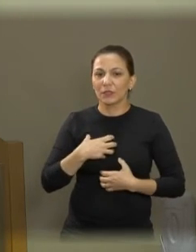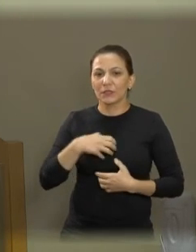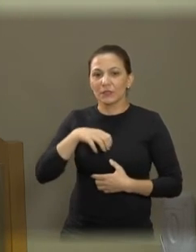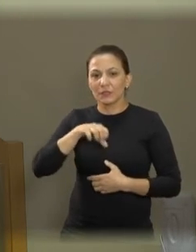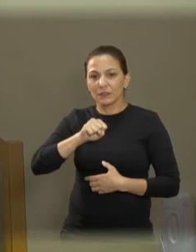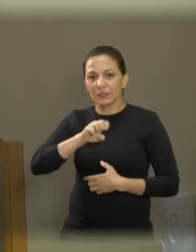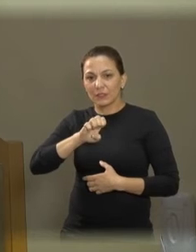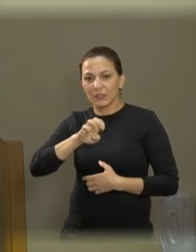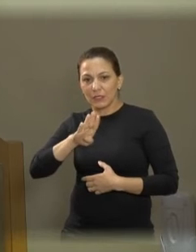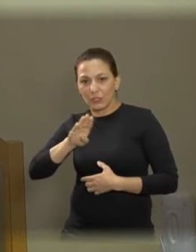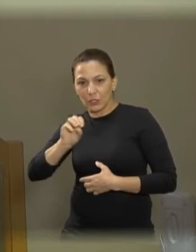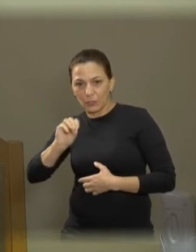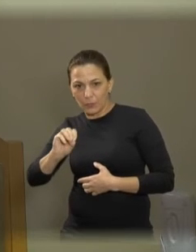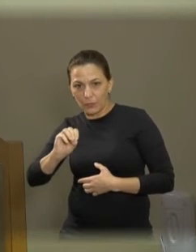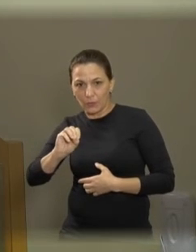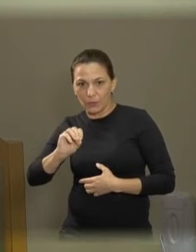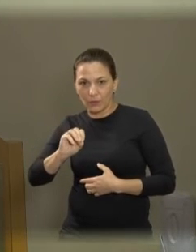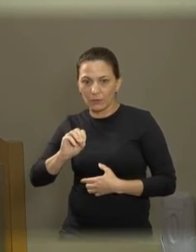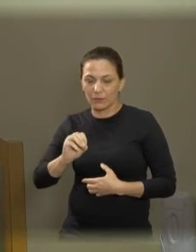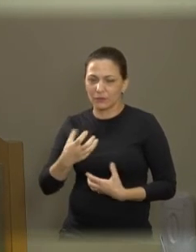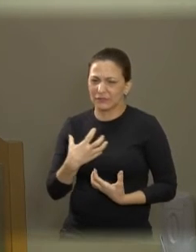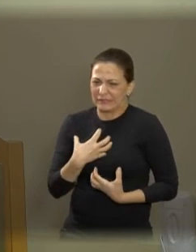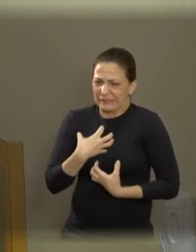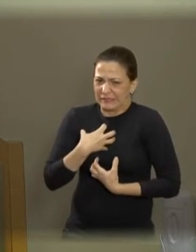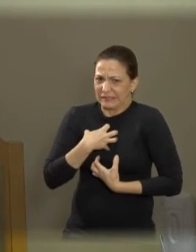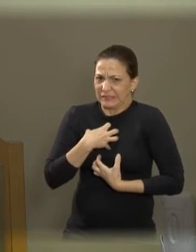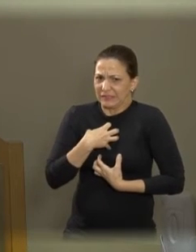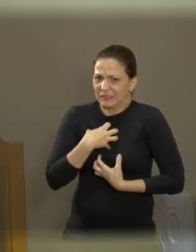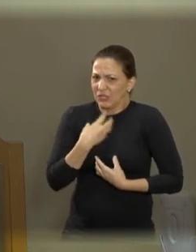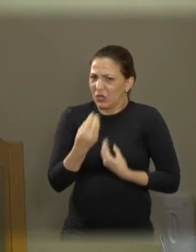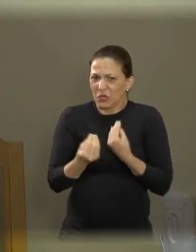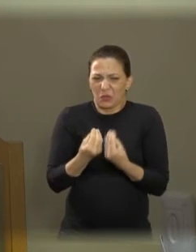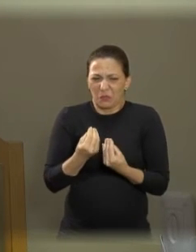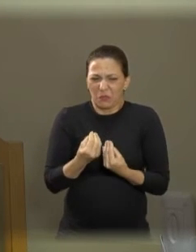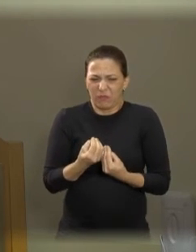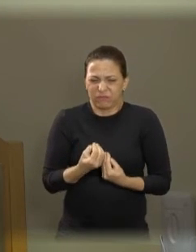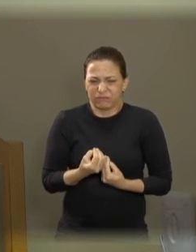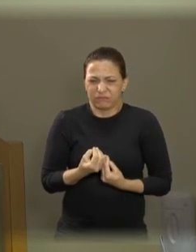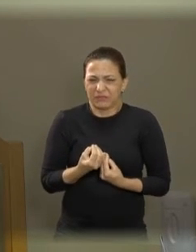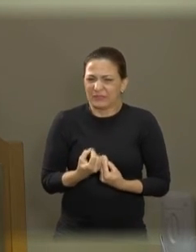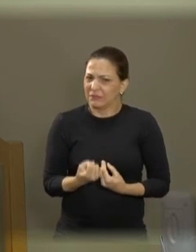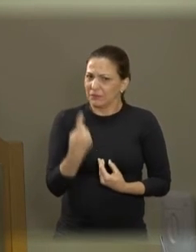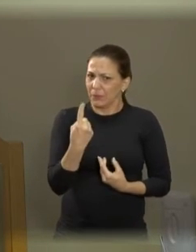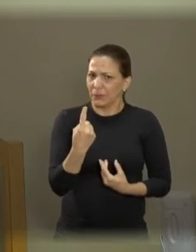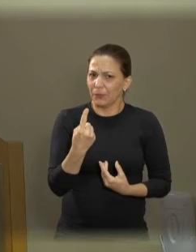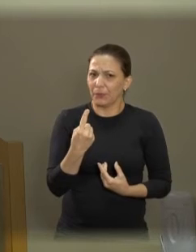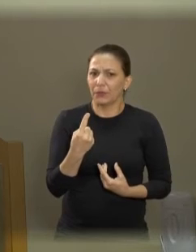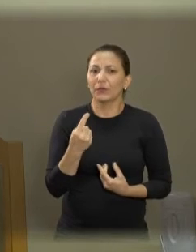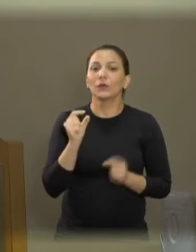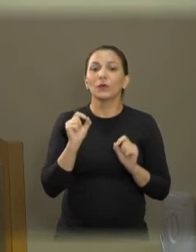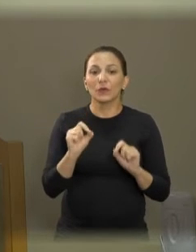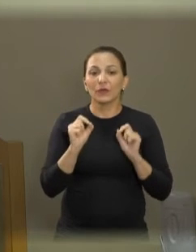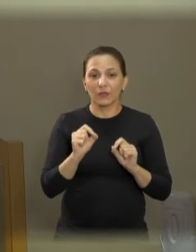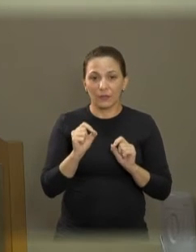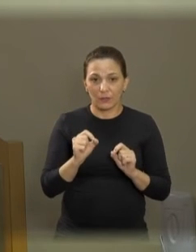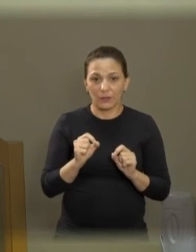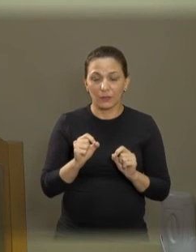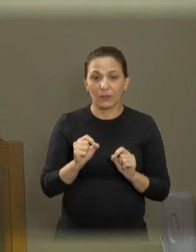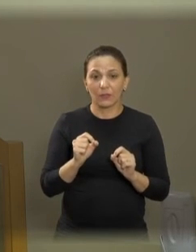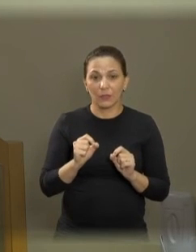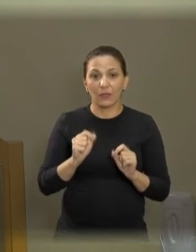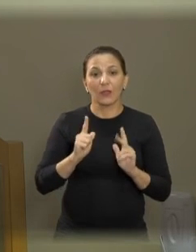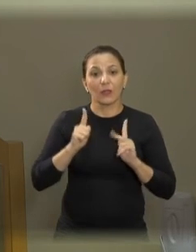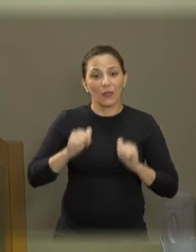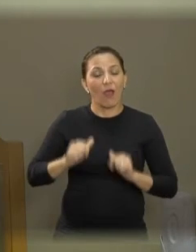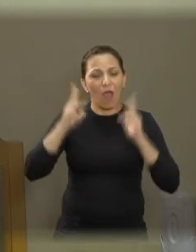sebo. Ai, sebo, professor, não me lembro sebo. Sebo. Sebo vem do animal, o animal